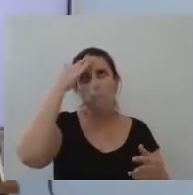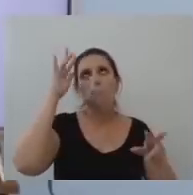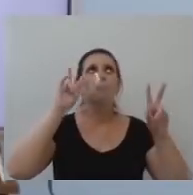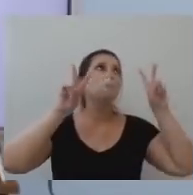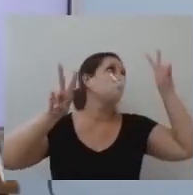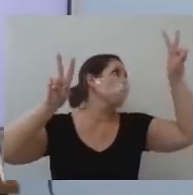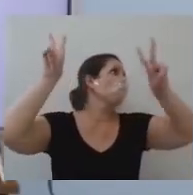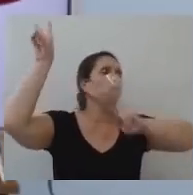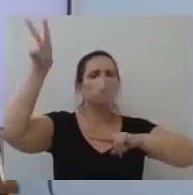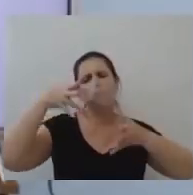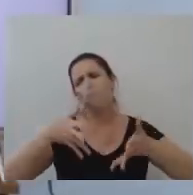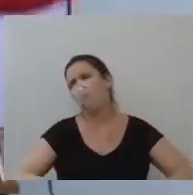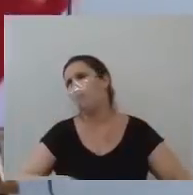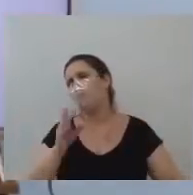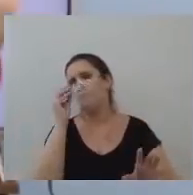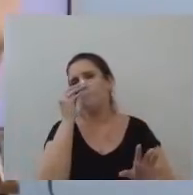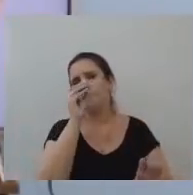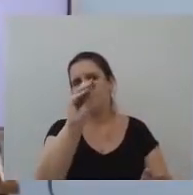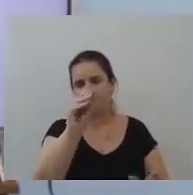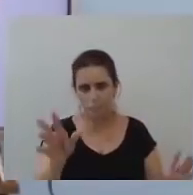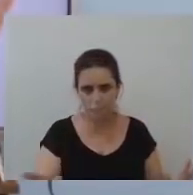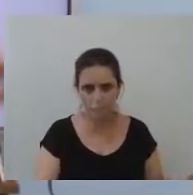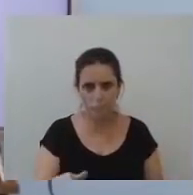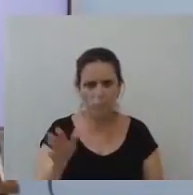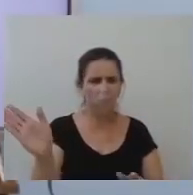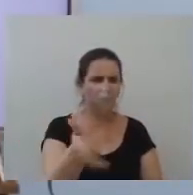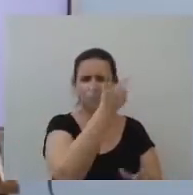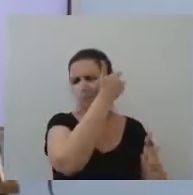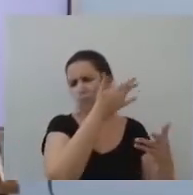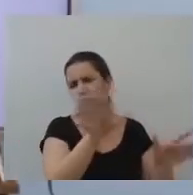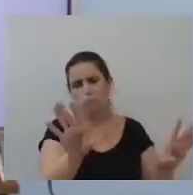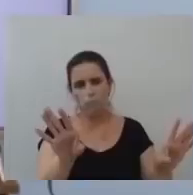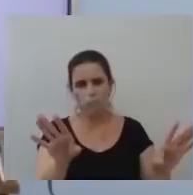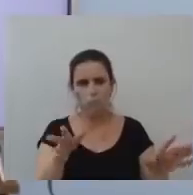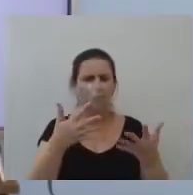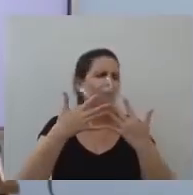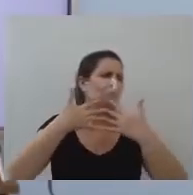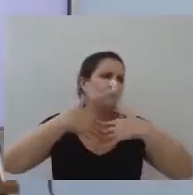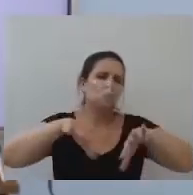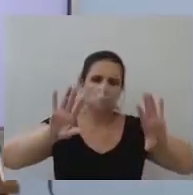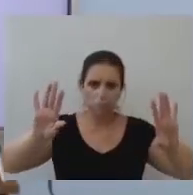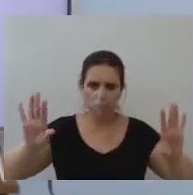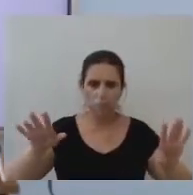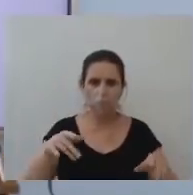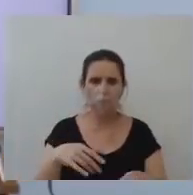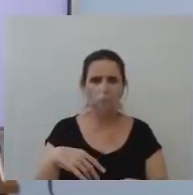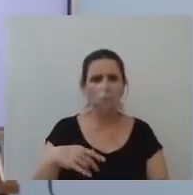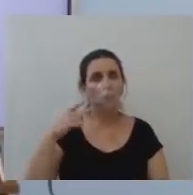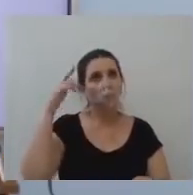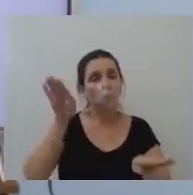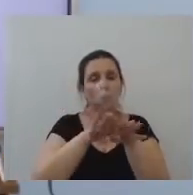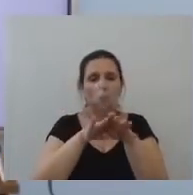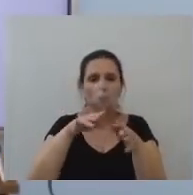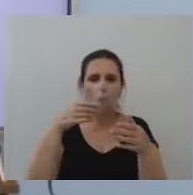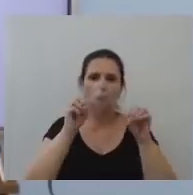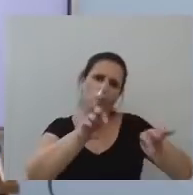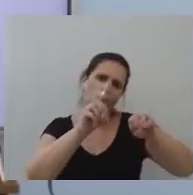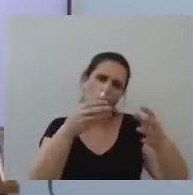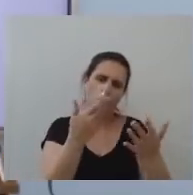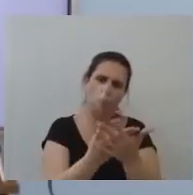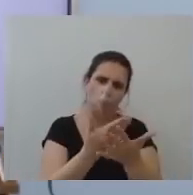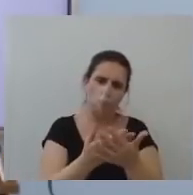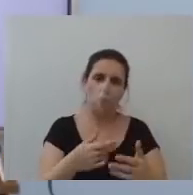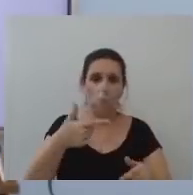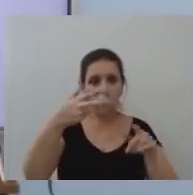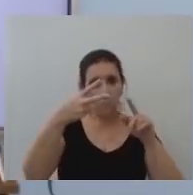distrai, ele sai, acha chato e ele já passa, certo? Então, haja com naturalidade, faz de conta que tu tá dando tua aula, tá certo?